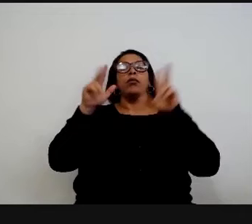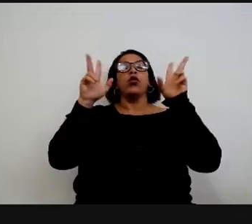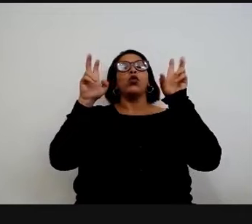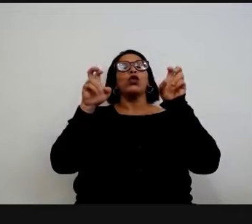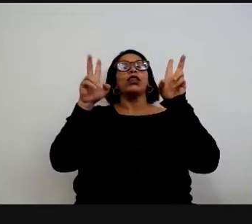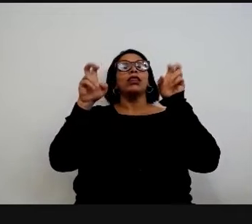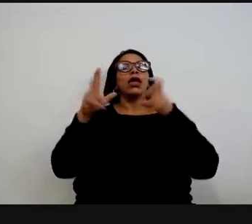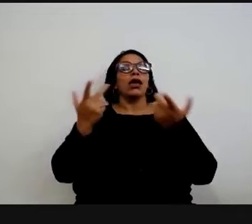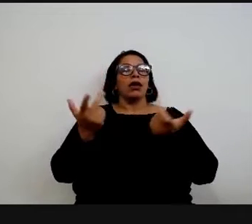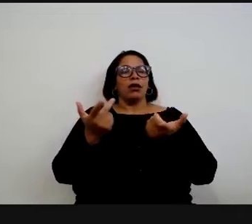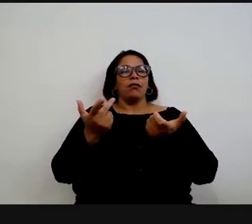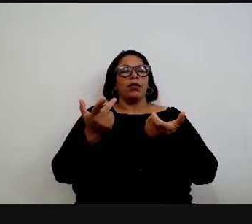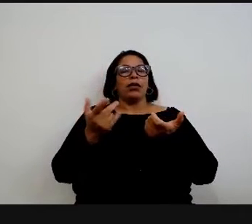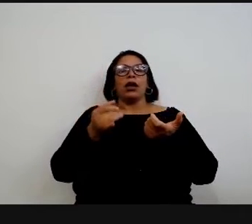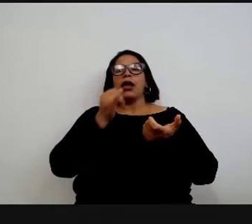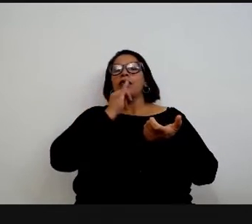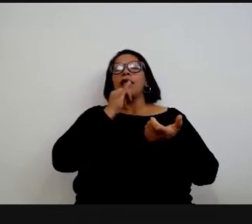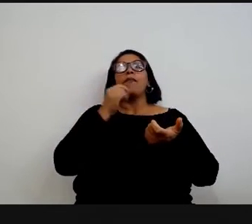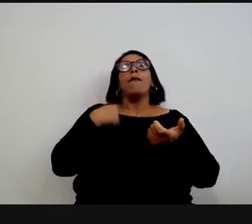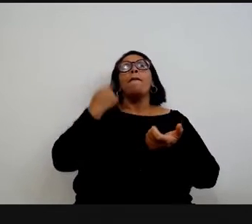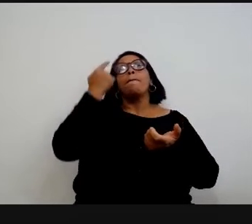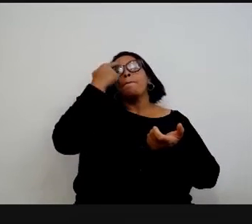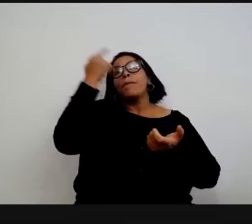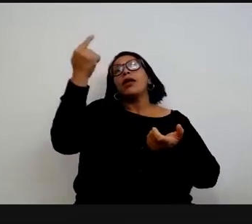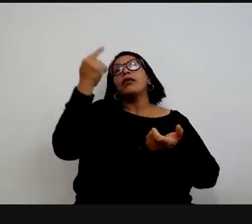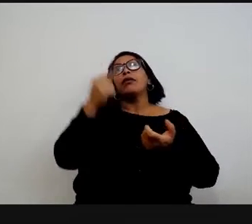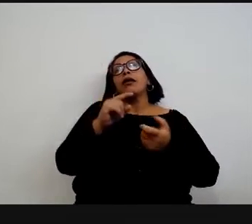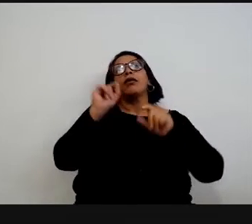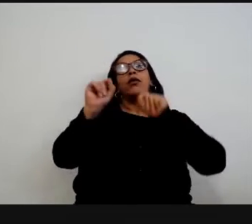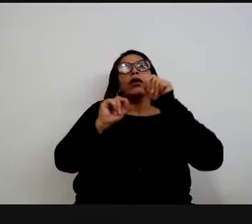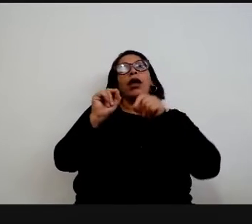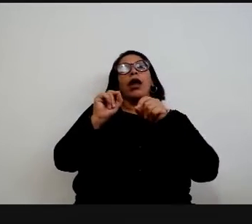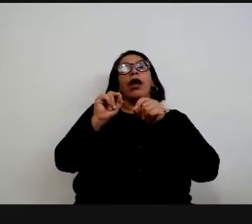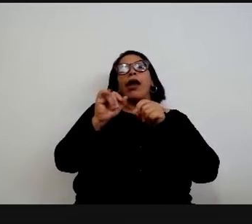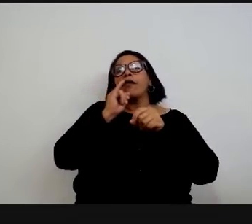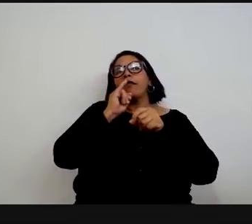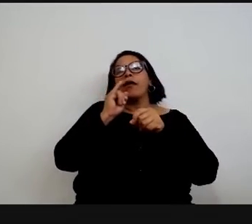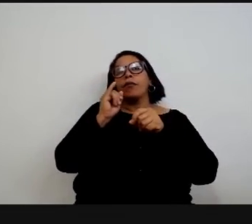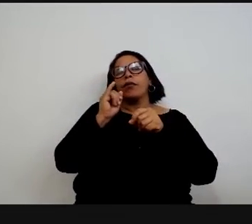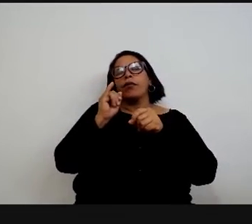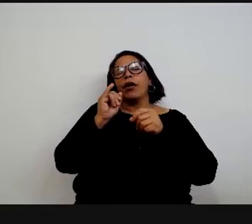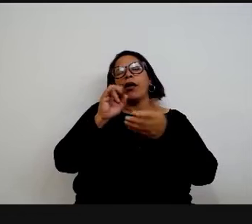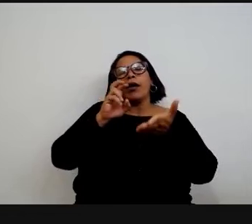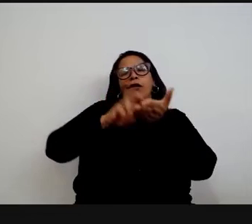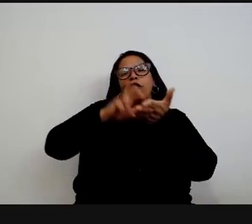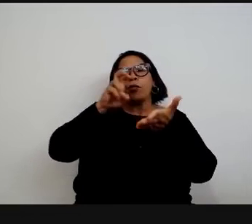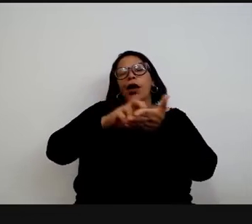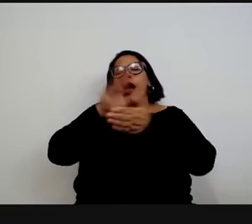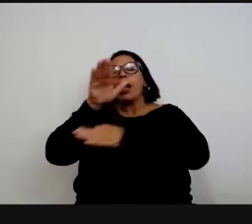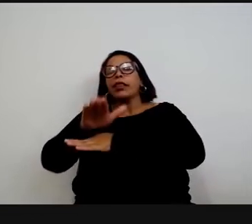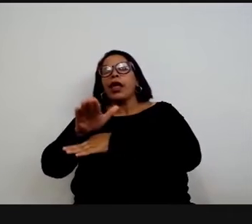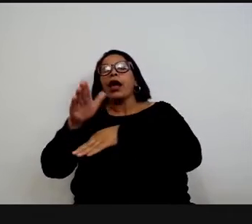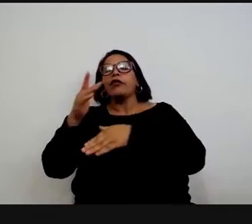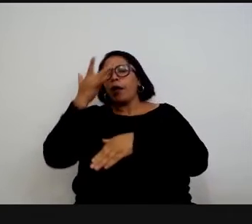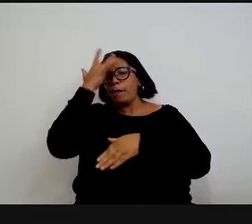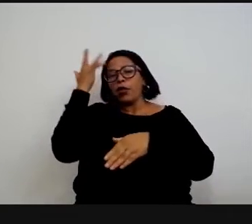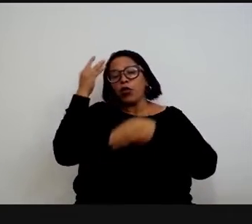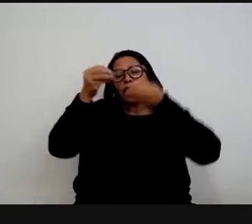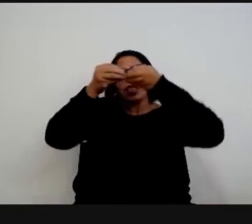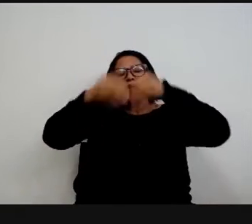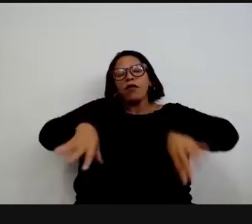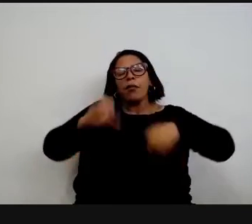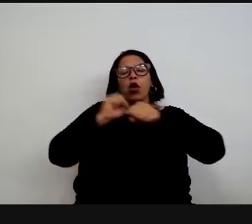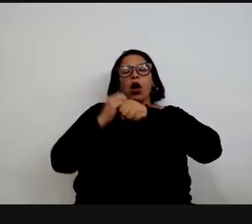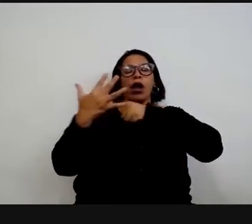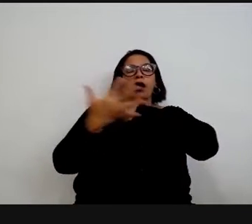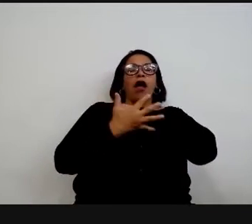sendo discutido na Câmara. Estamos pensando, por exemplo, num contraturno para fazer o pessoal que teve prejuízo com a pandemia poder recuperar